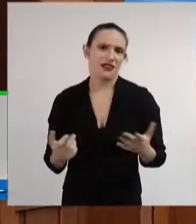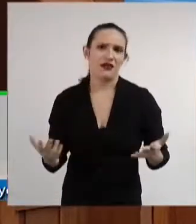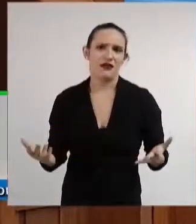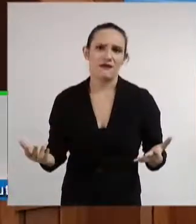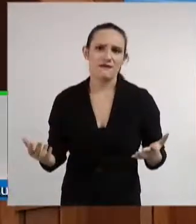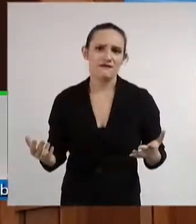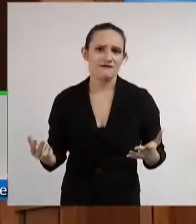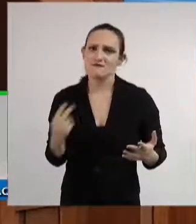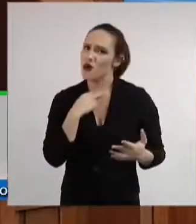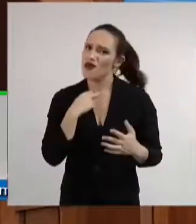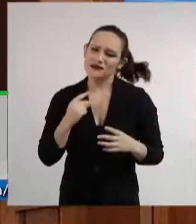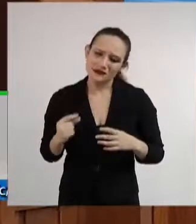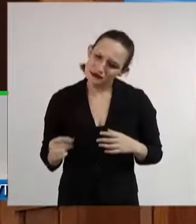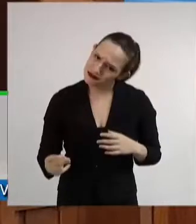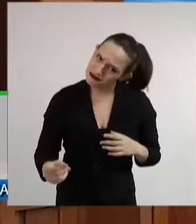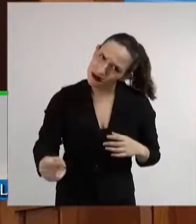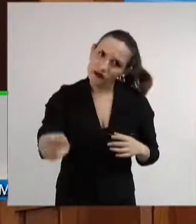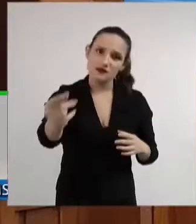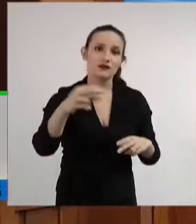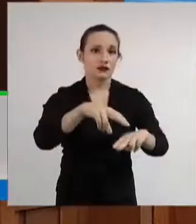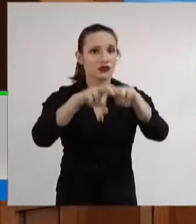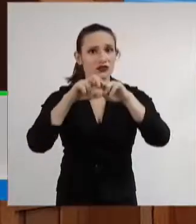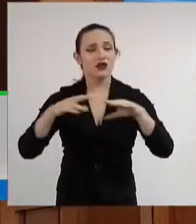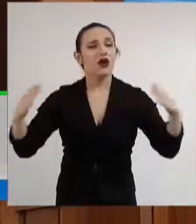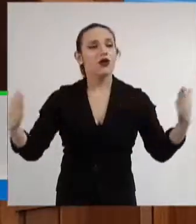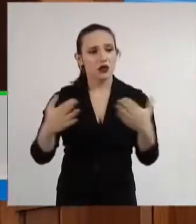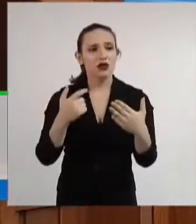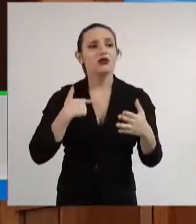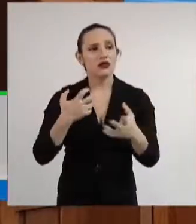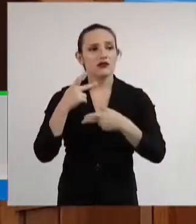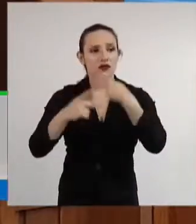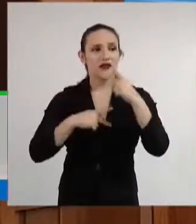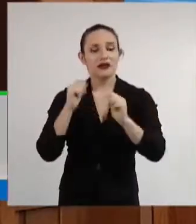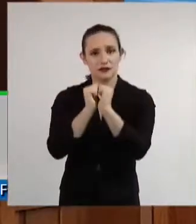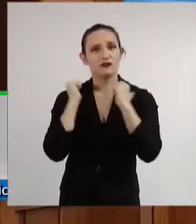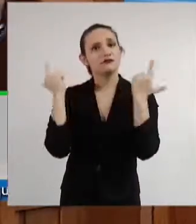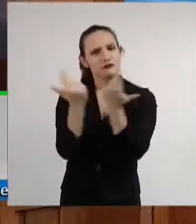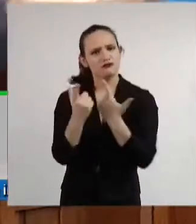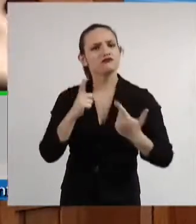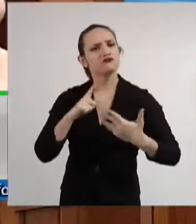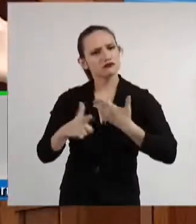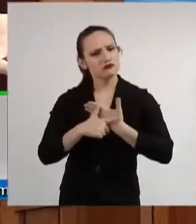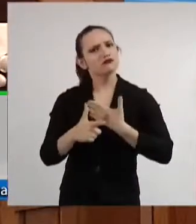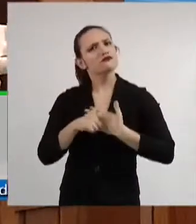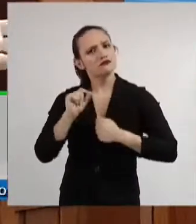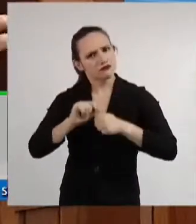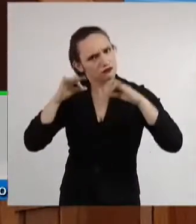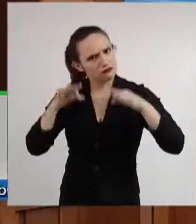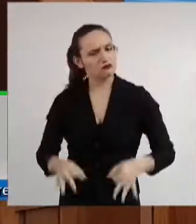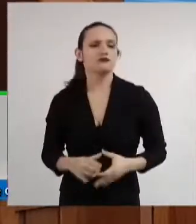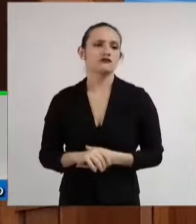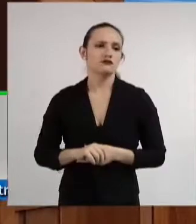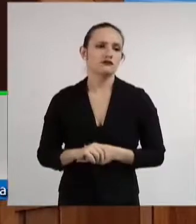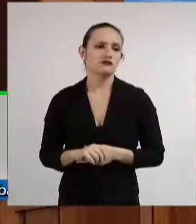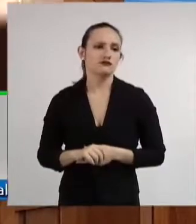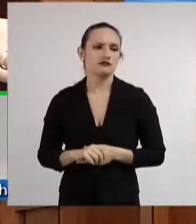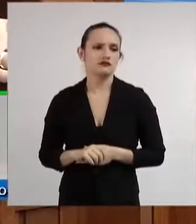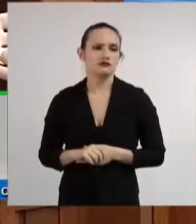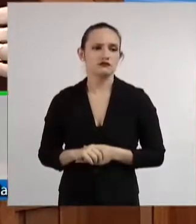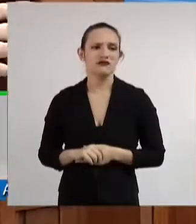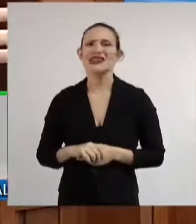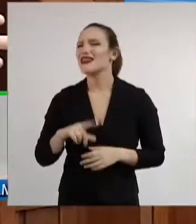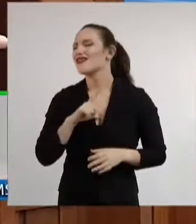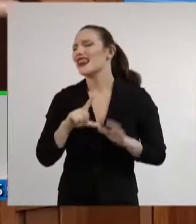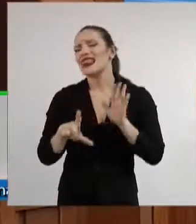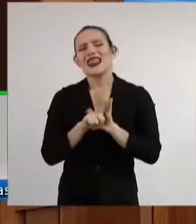aqui dizer que esta casa ela tem cumprido com o seu papel. Várias leis aqui foram